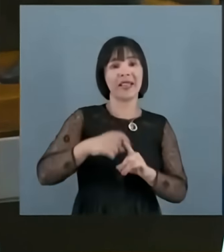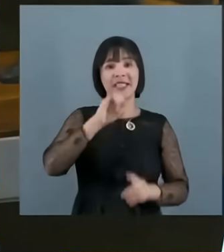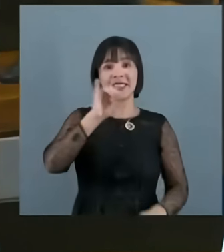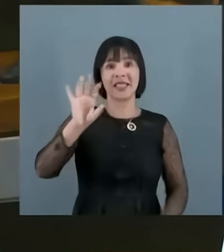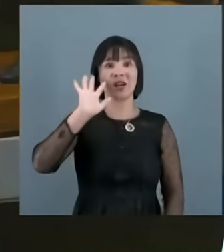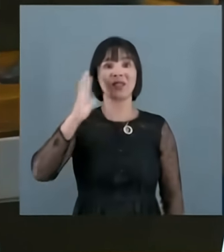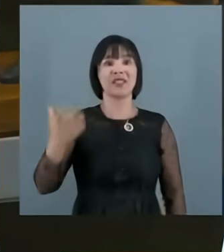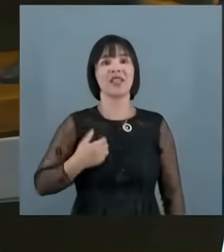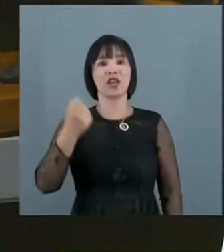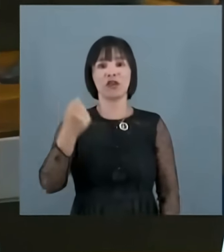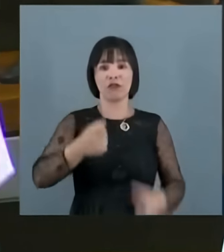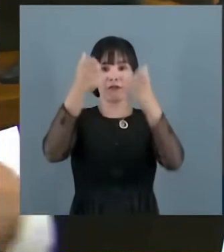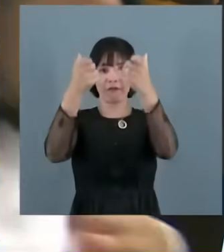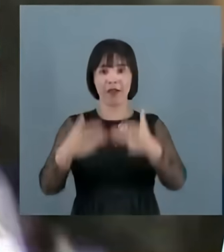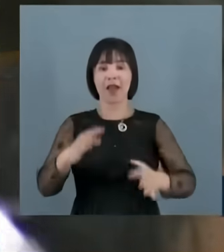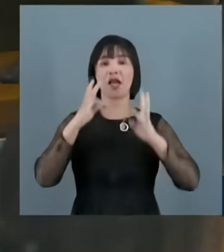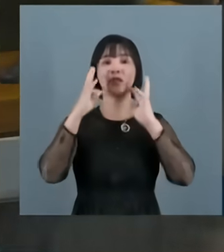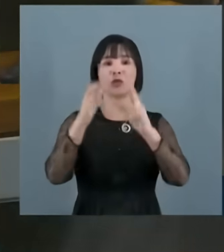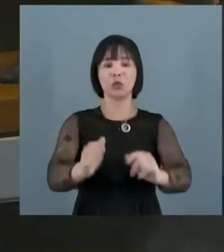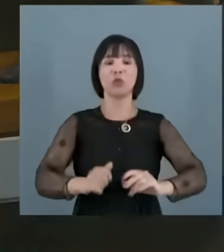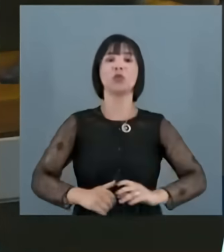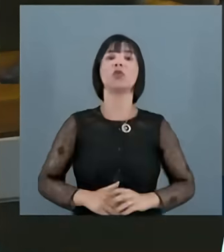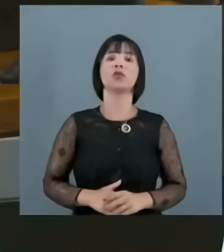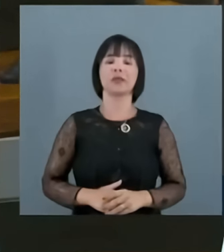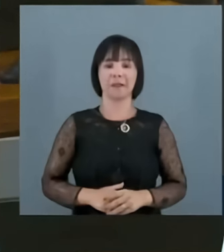vou contar tudo.